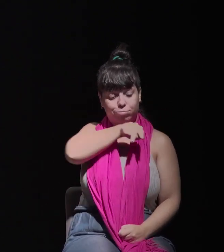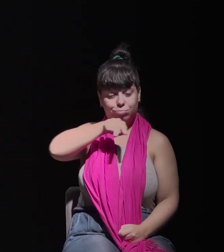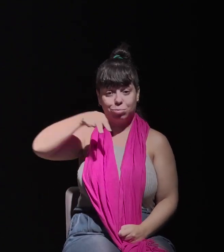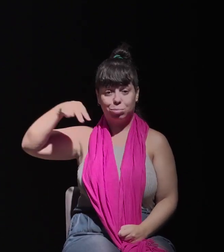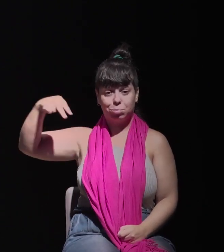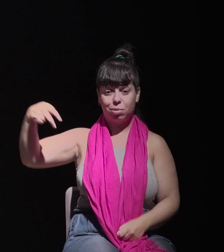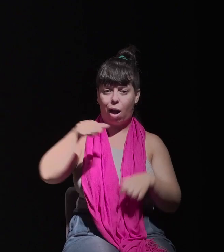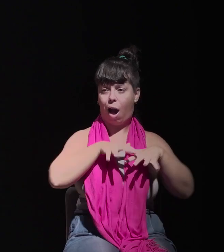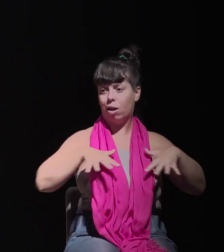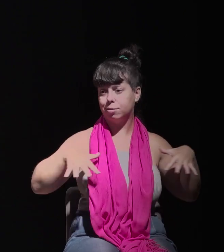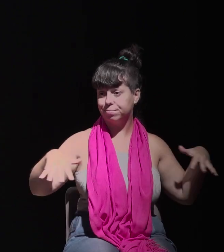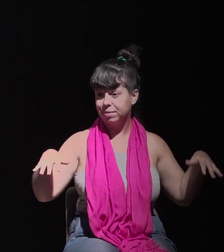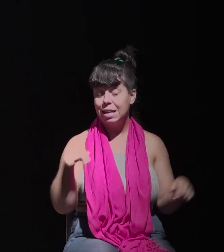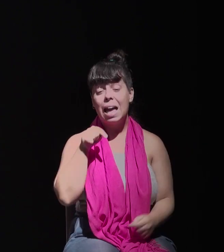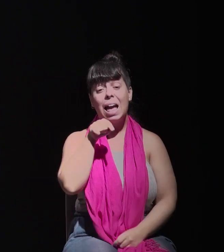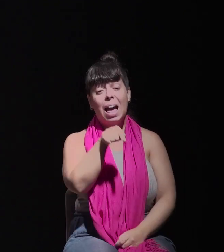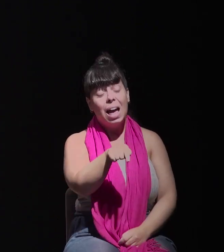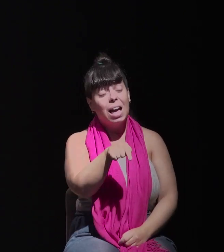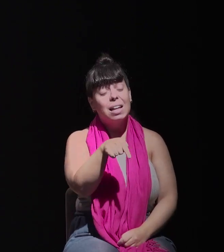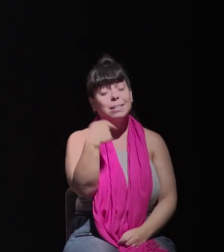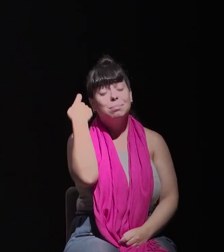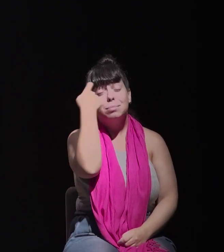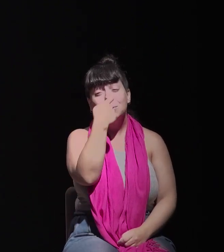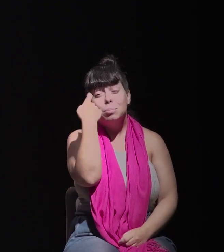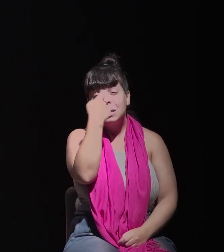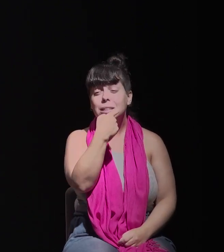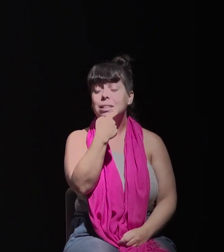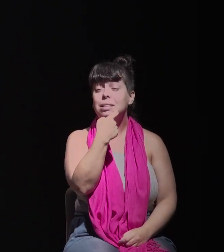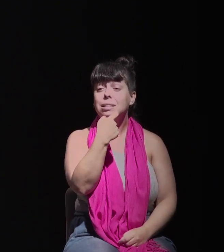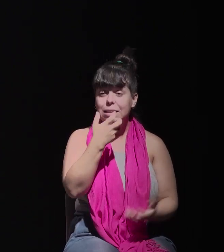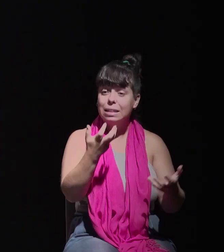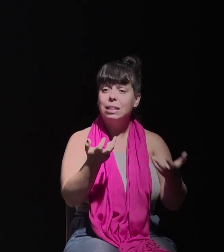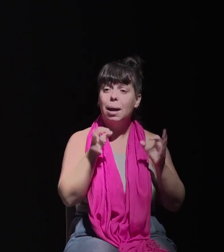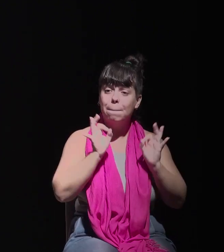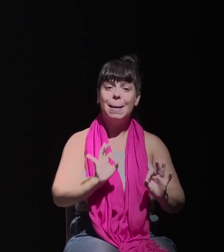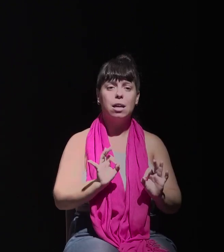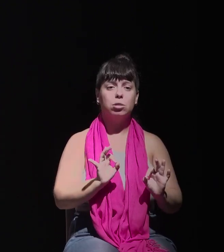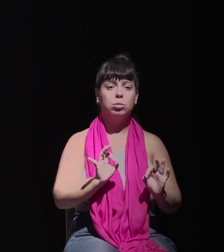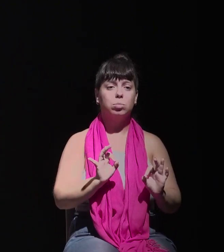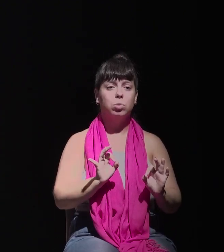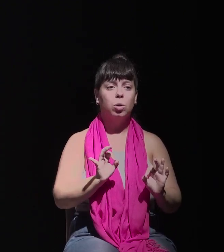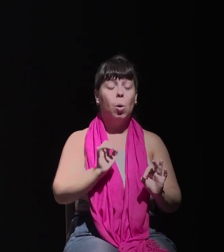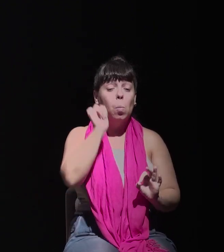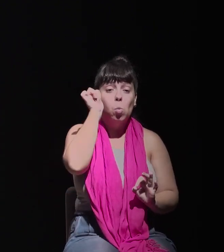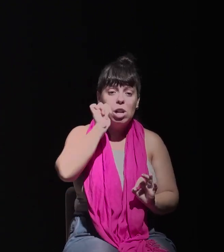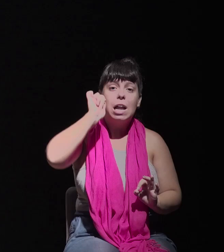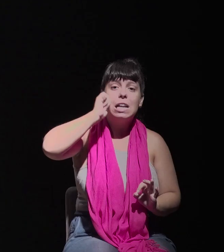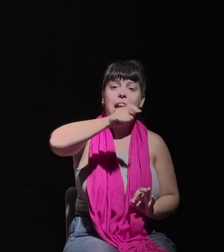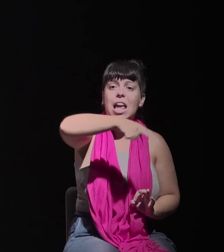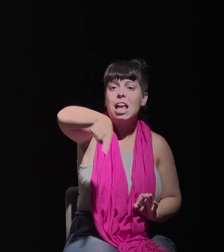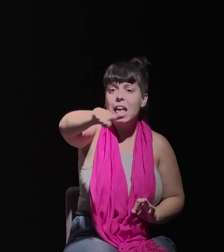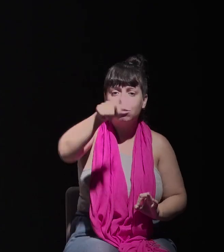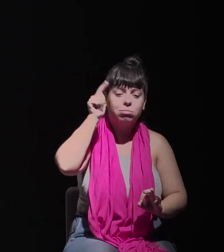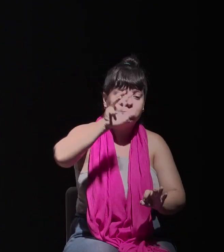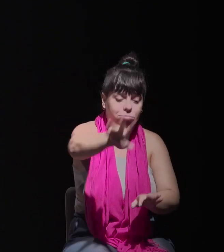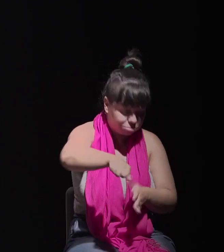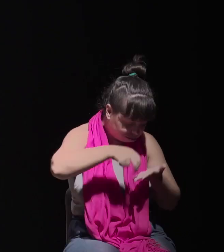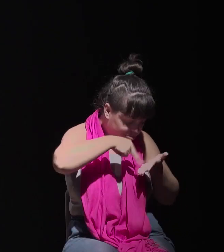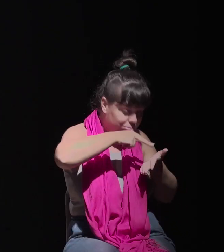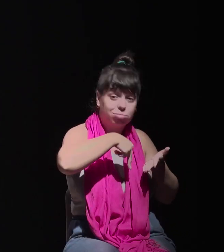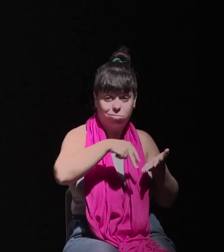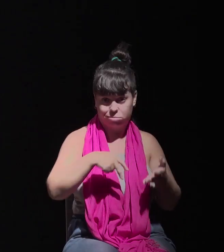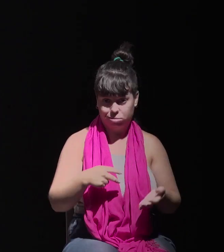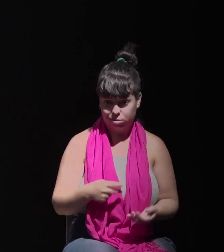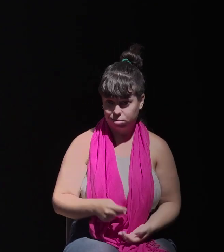ela tinha uma preocupação que aquilo que ela produzia, de fato, pudesse chegar aonde interessava, que eram as mulheres negras.